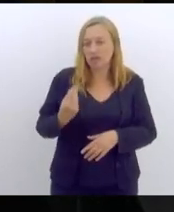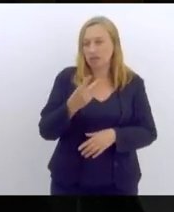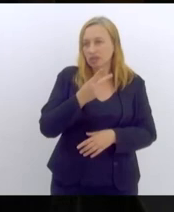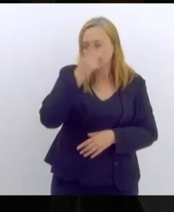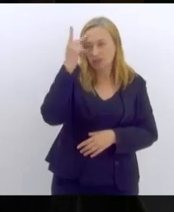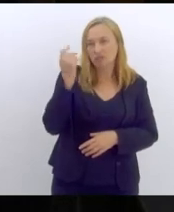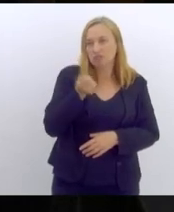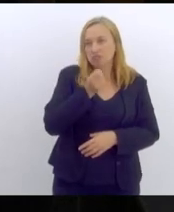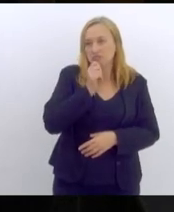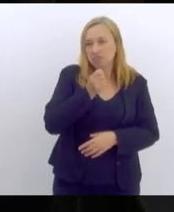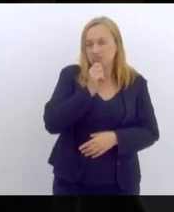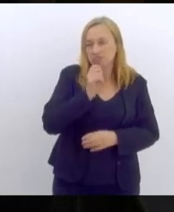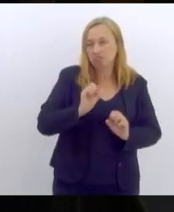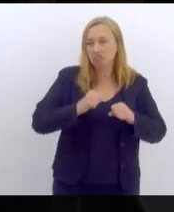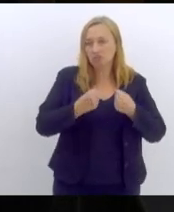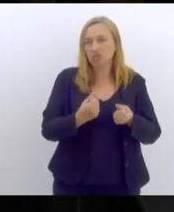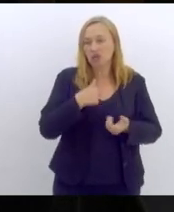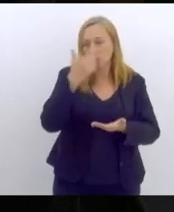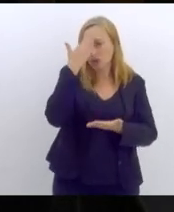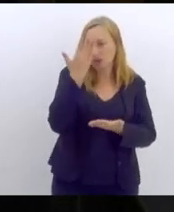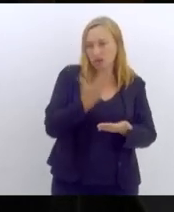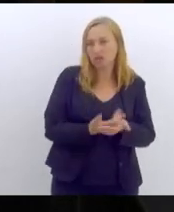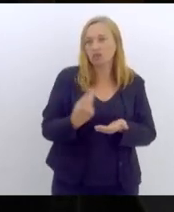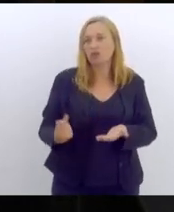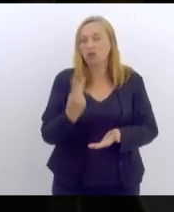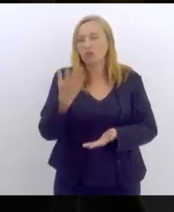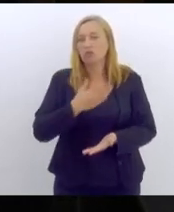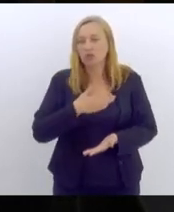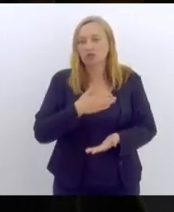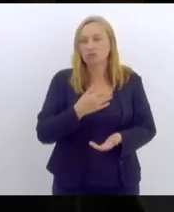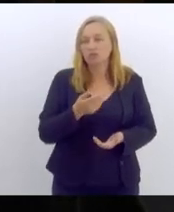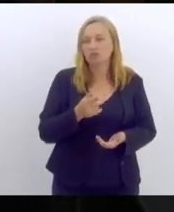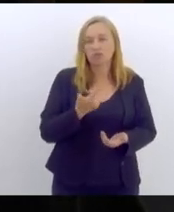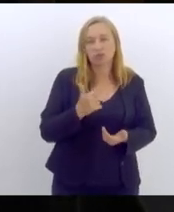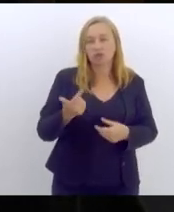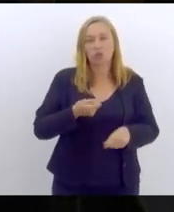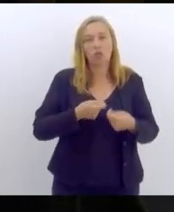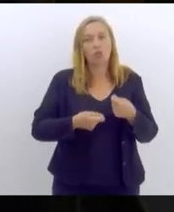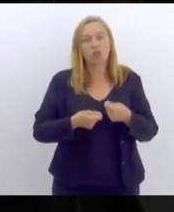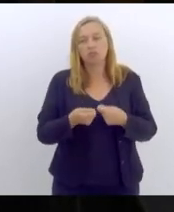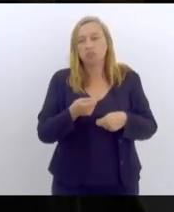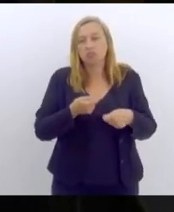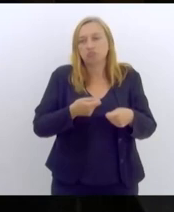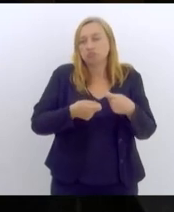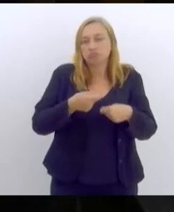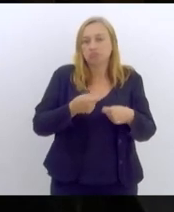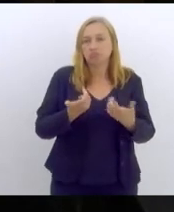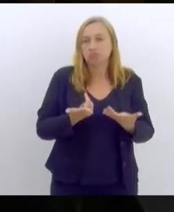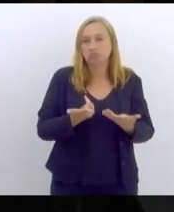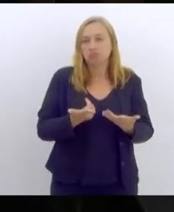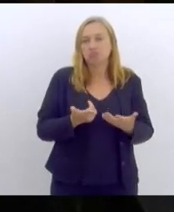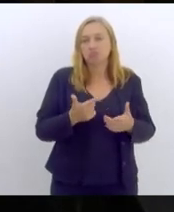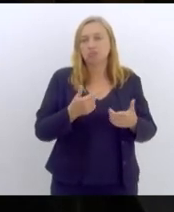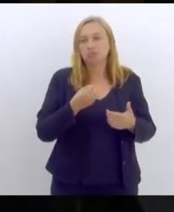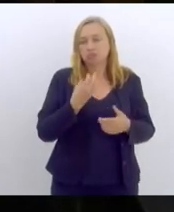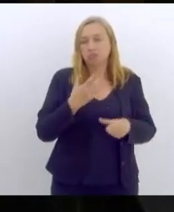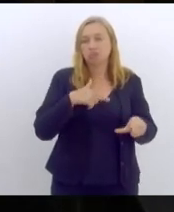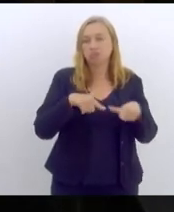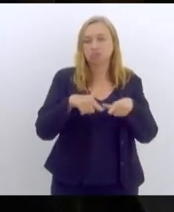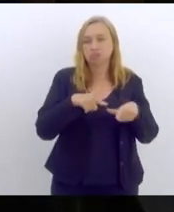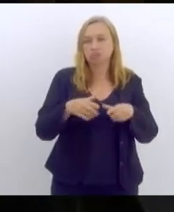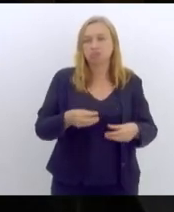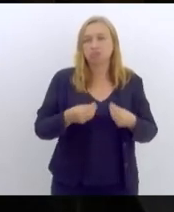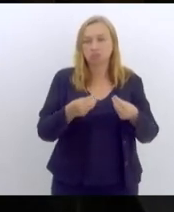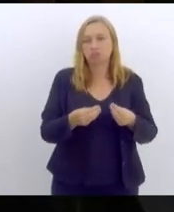minha. Estou aqui para defender o que eu acredito, os meus valores, que são inegociáveis, mas, principalmente, estou aqui para fazer um excelente mandato e entregar